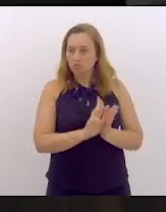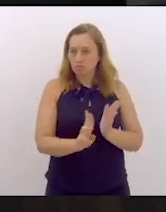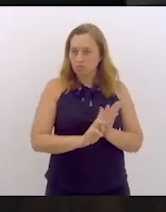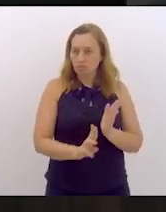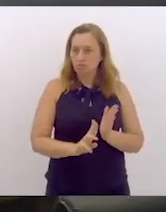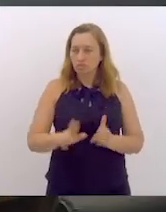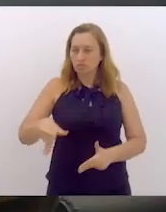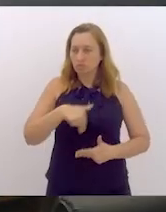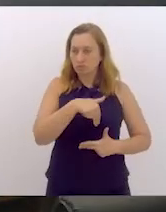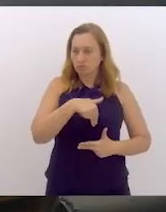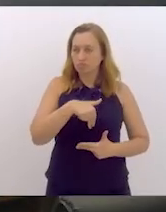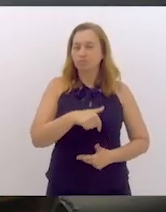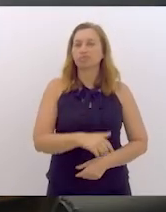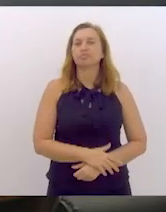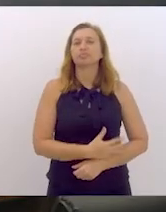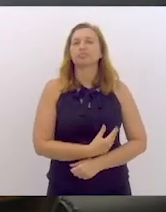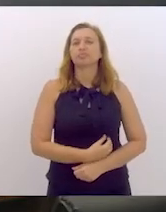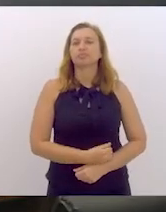inscrito